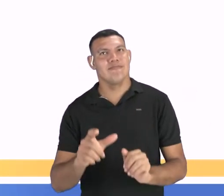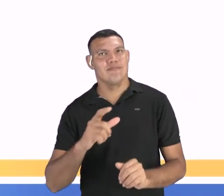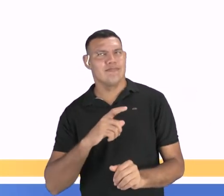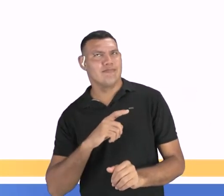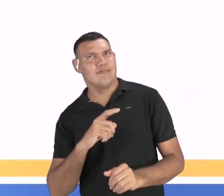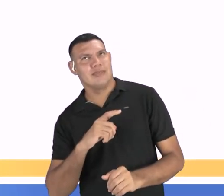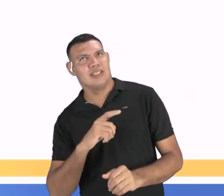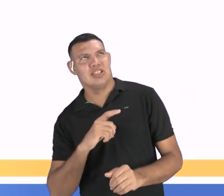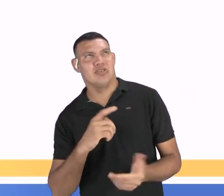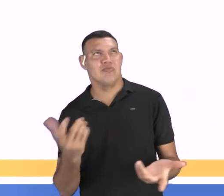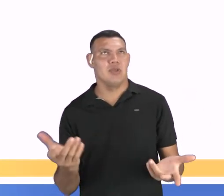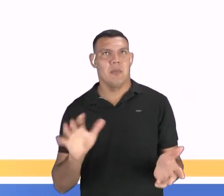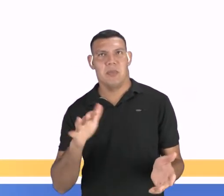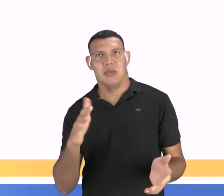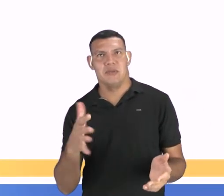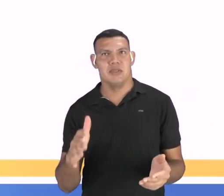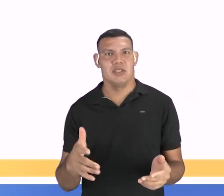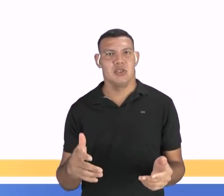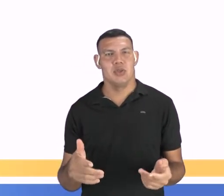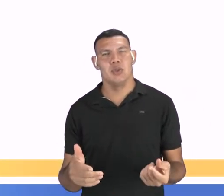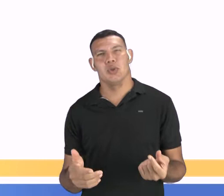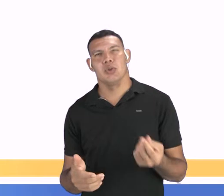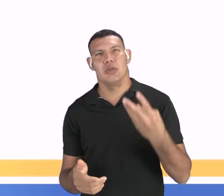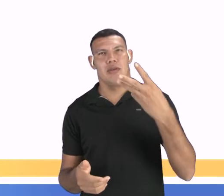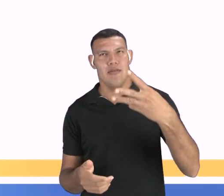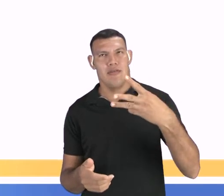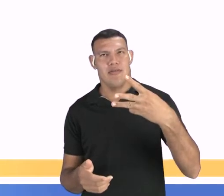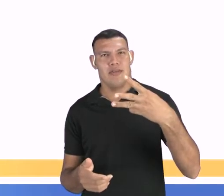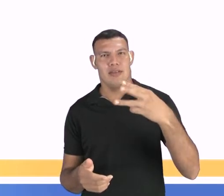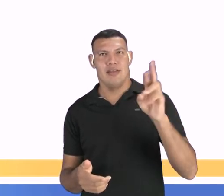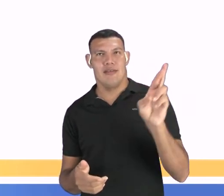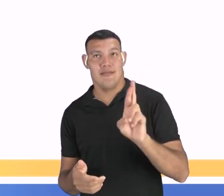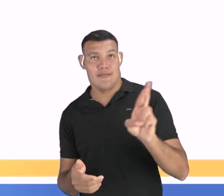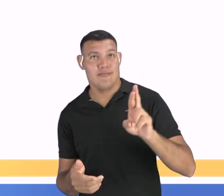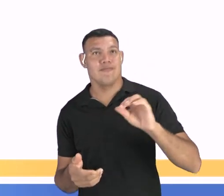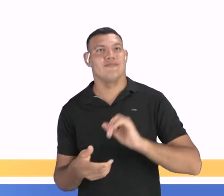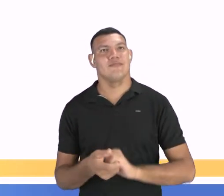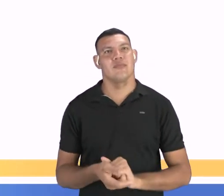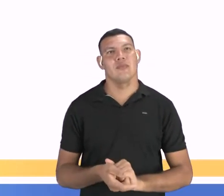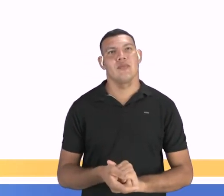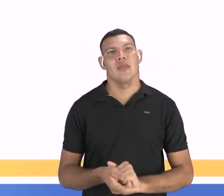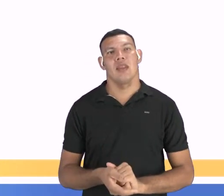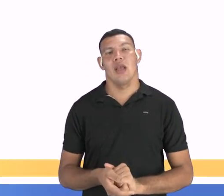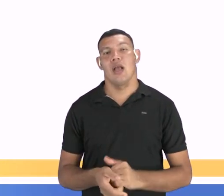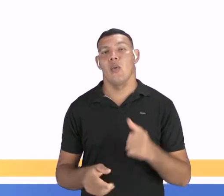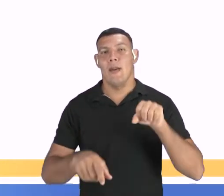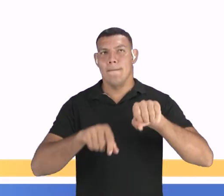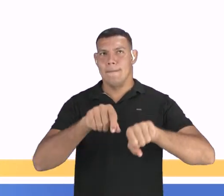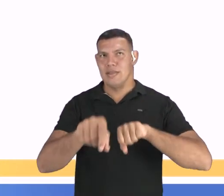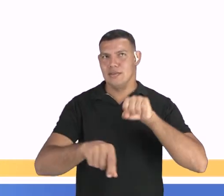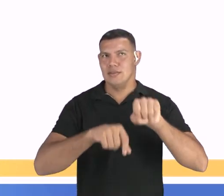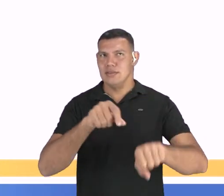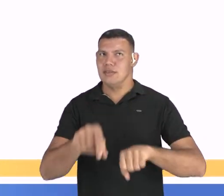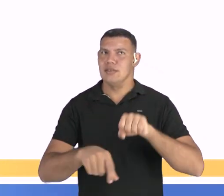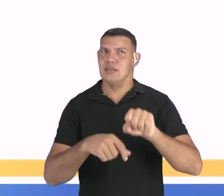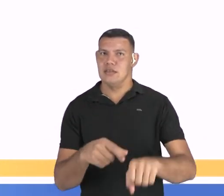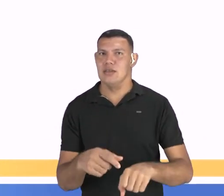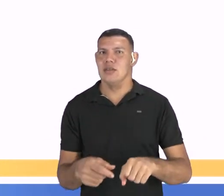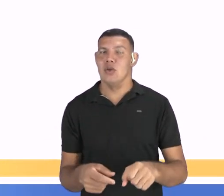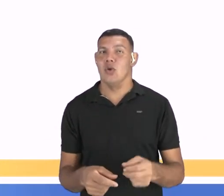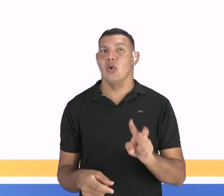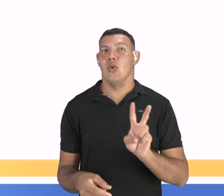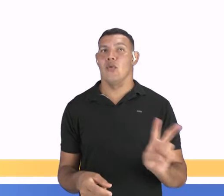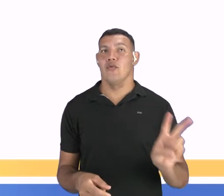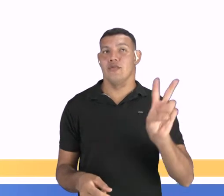R$3 e que uma bicicleta, né, aí vai custar 9.200 tickets. Então, observe que aí nessa situação nós temos duas